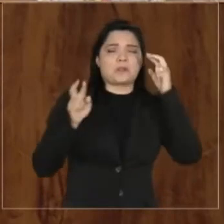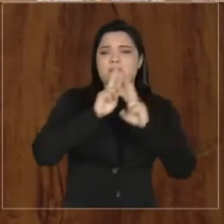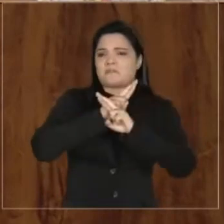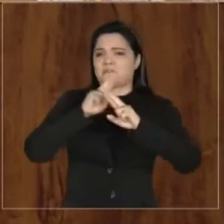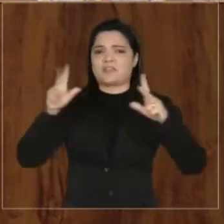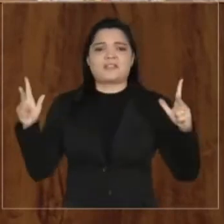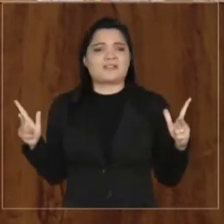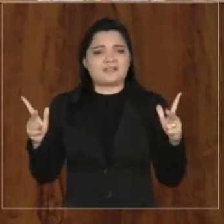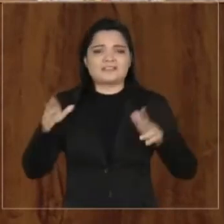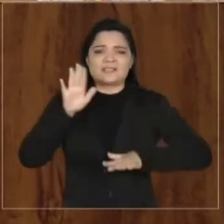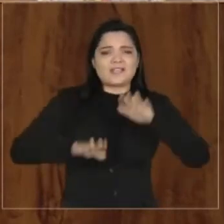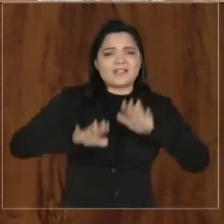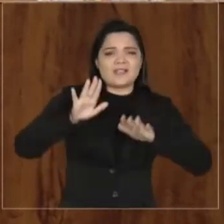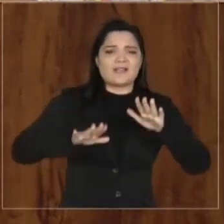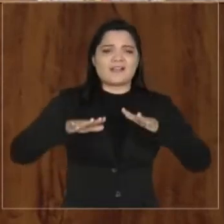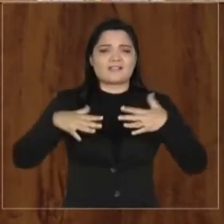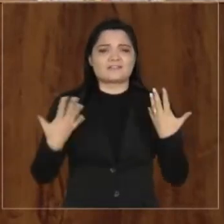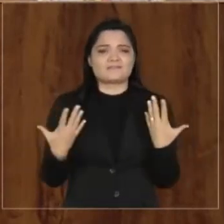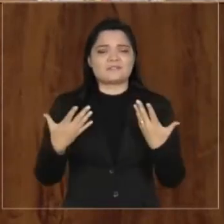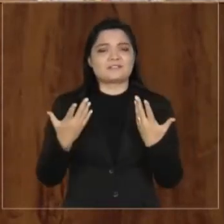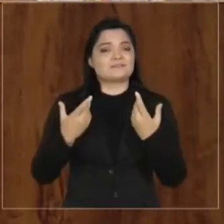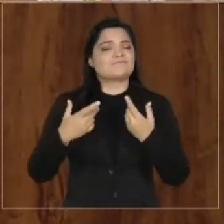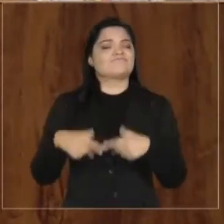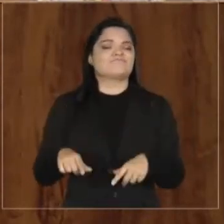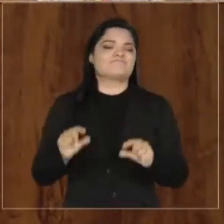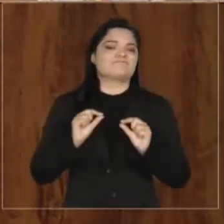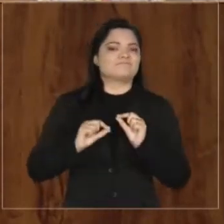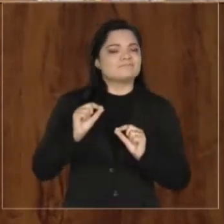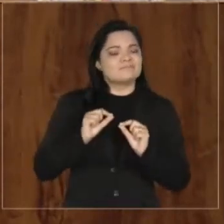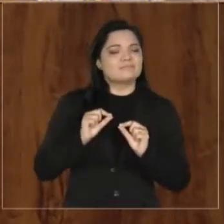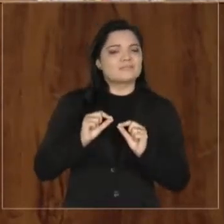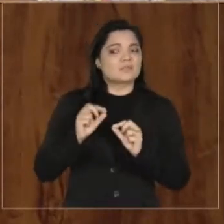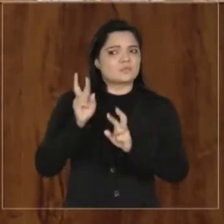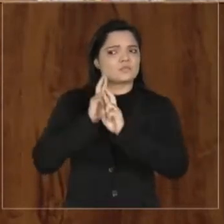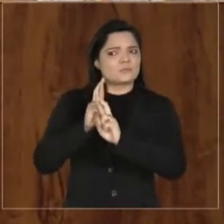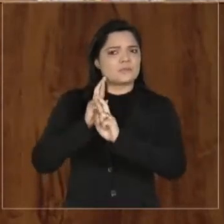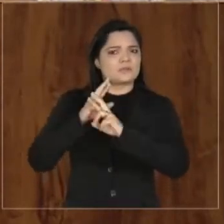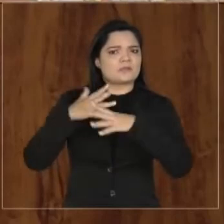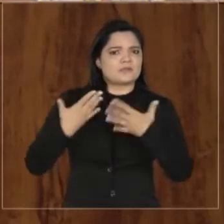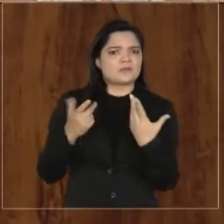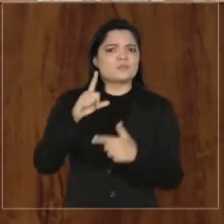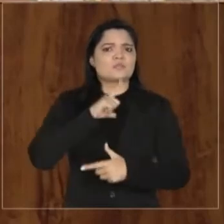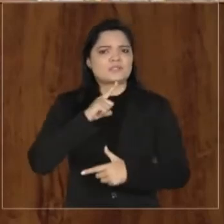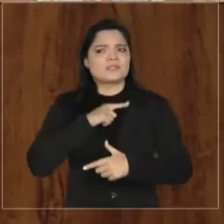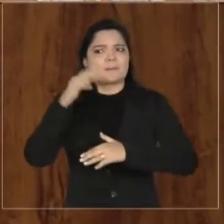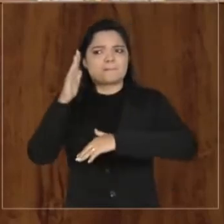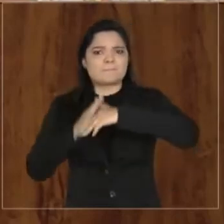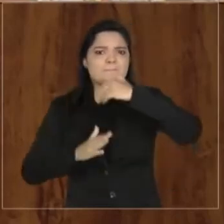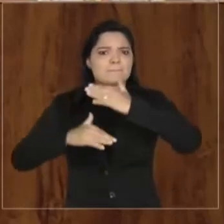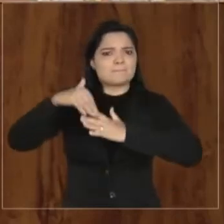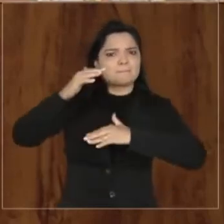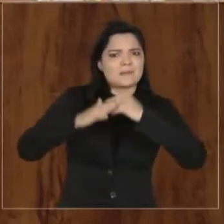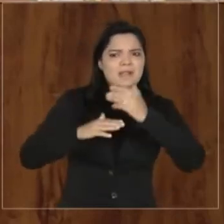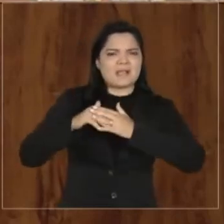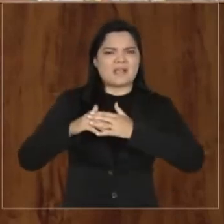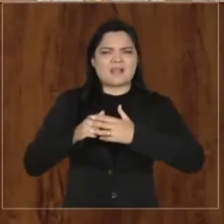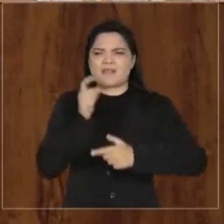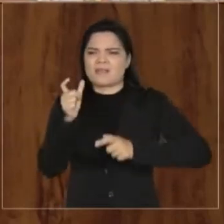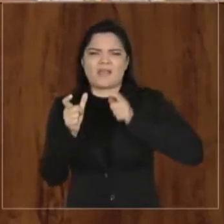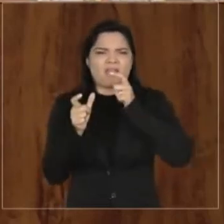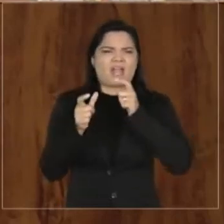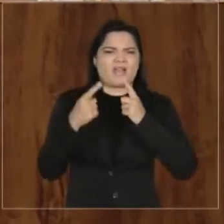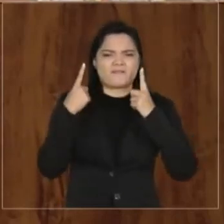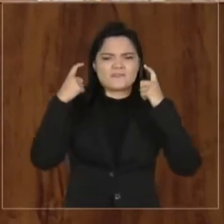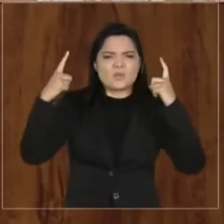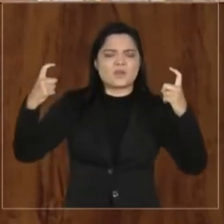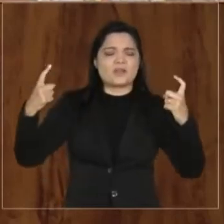diferenças, que são, às vezes, o que nos enriquece. Não esperamos que haja práticas nem de ofensa, nem de